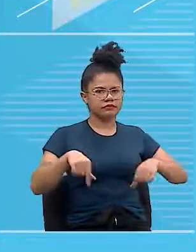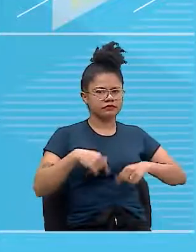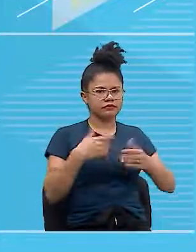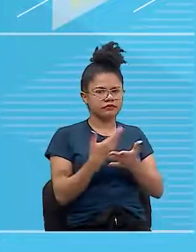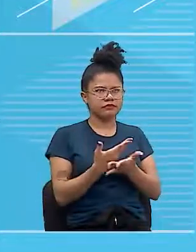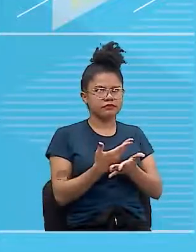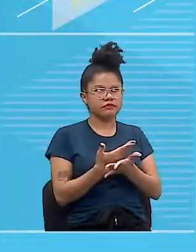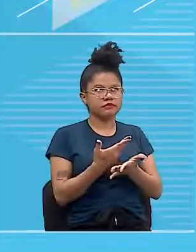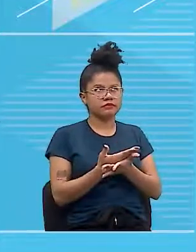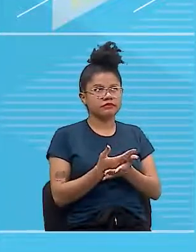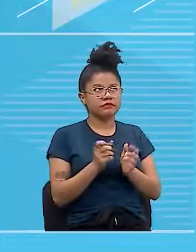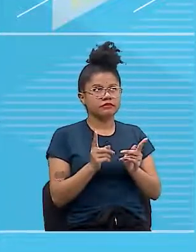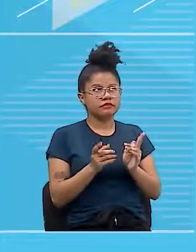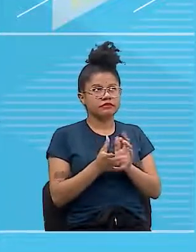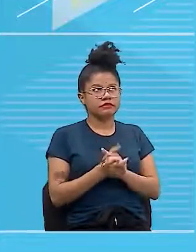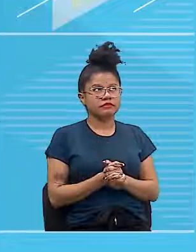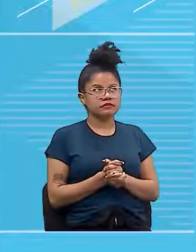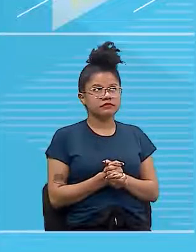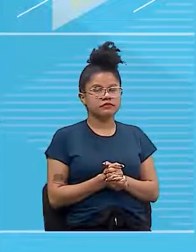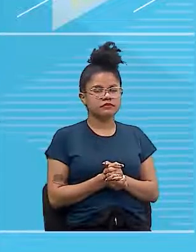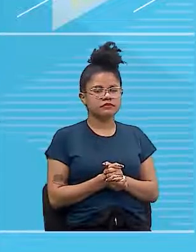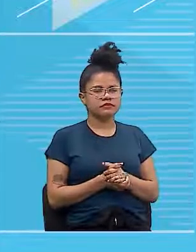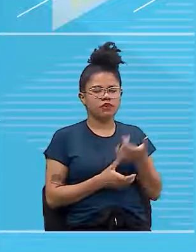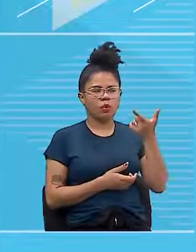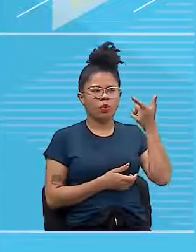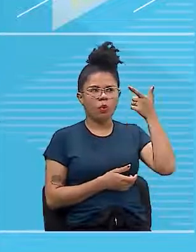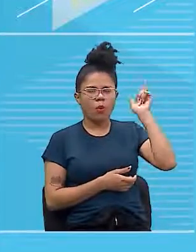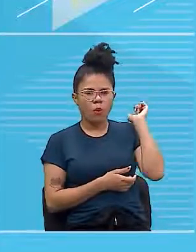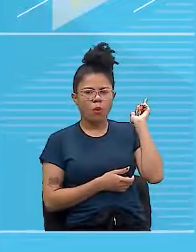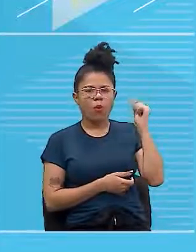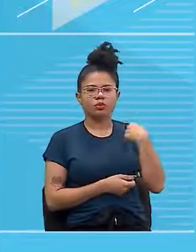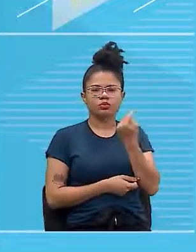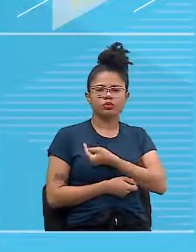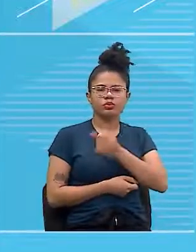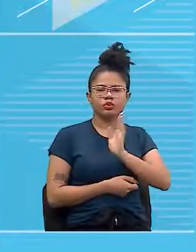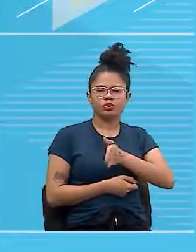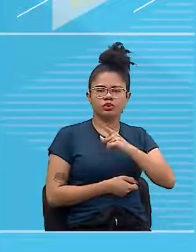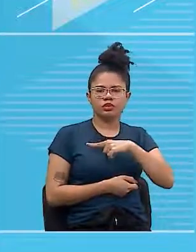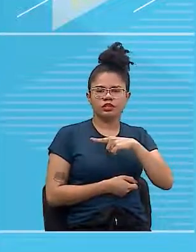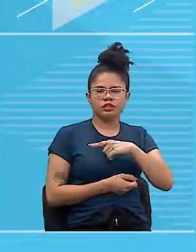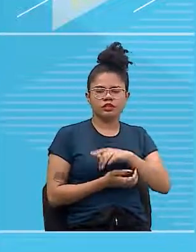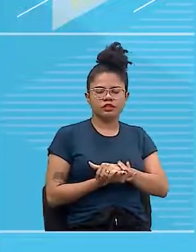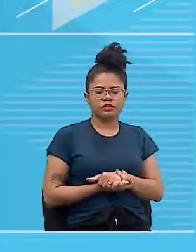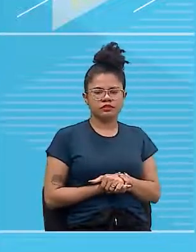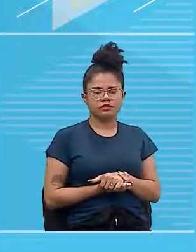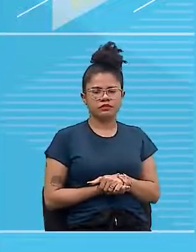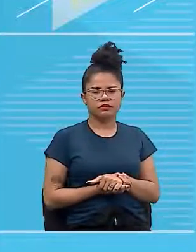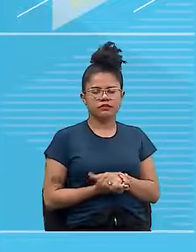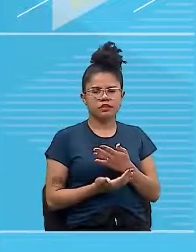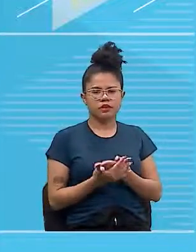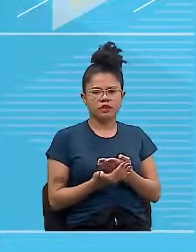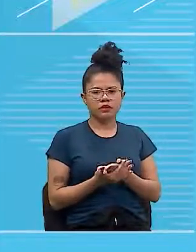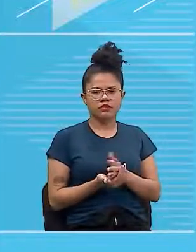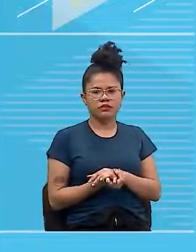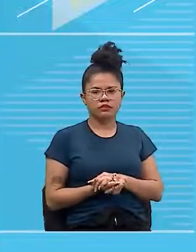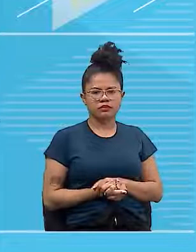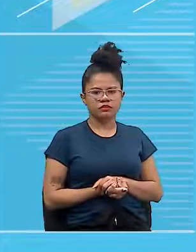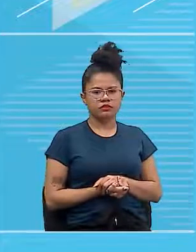online ontem já teve né ontem segunda-feira a gente já teve a online